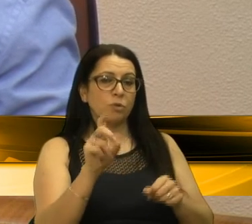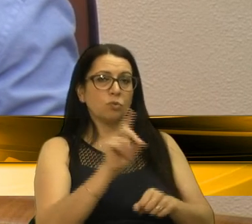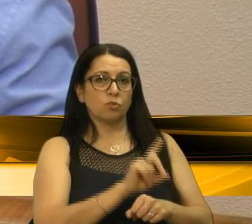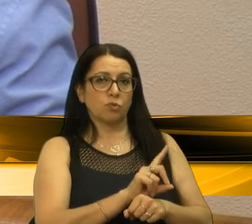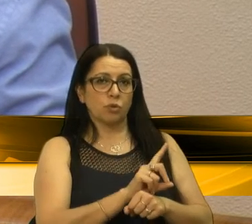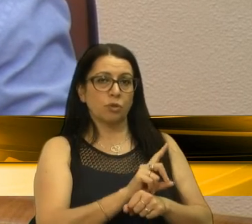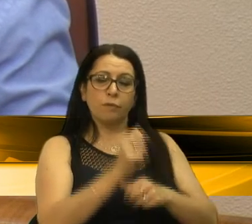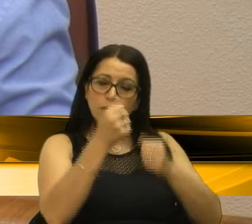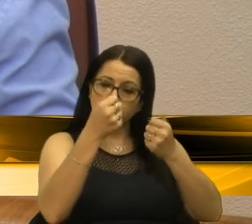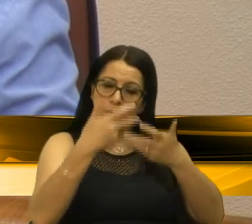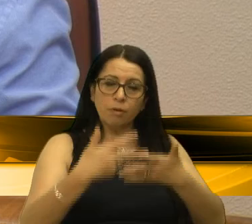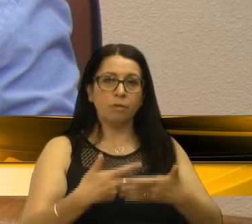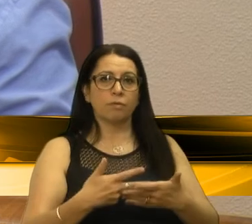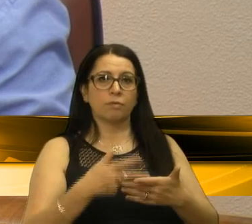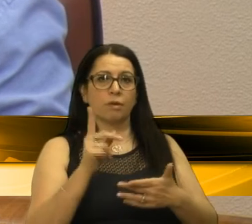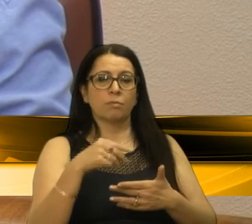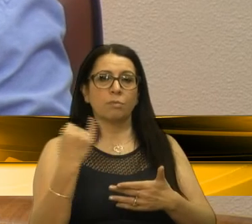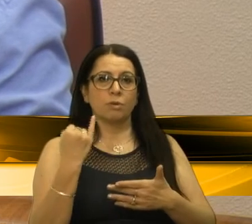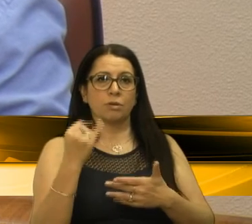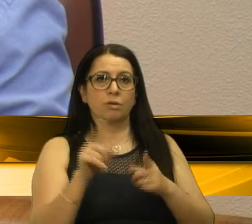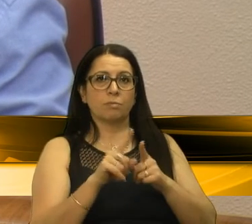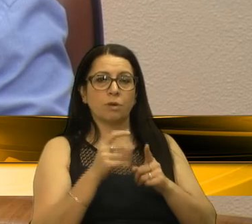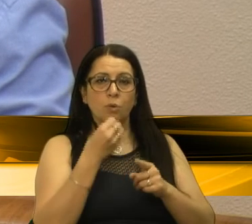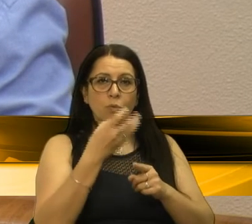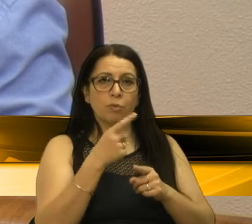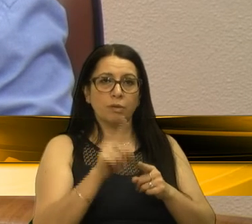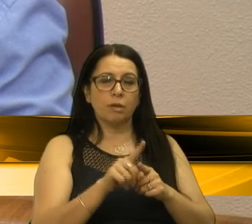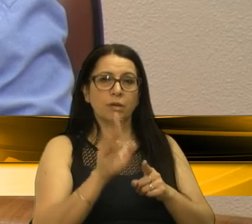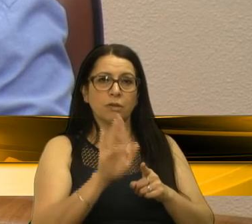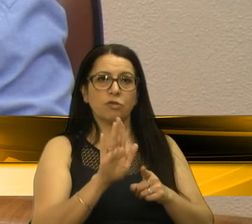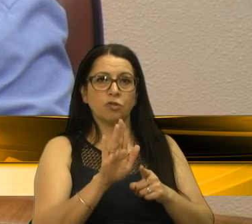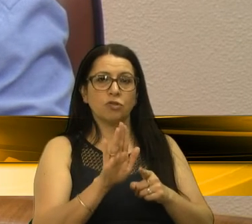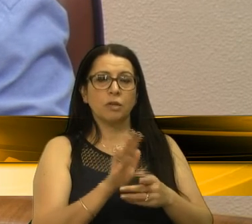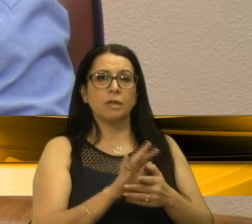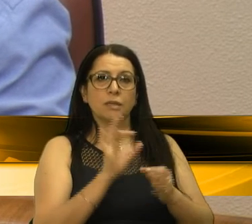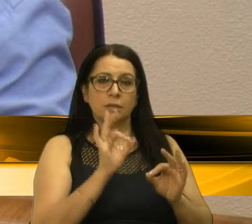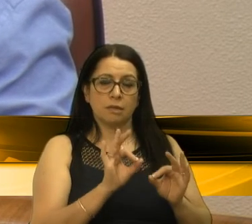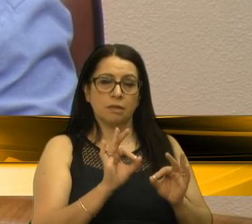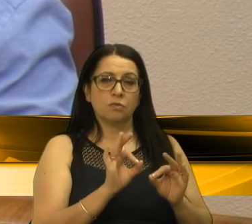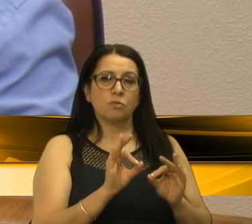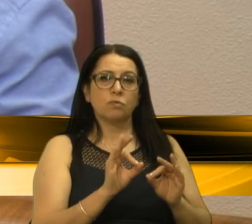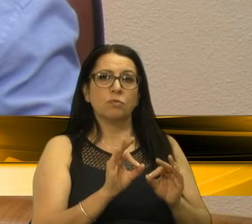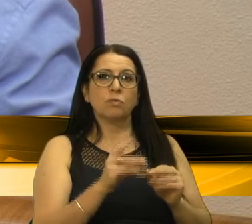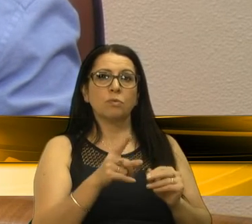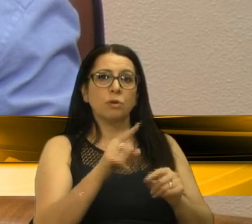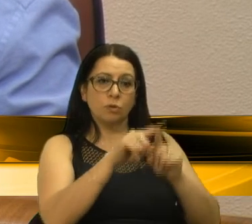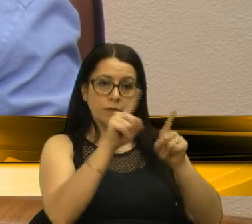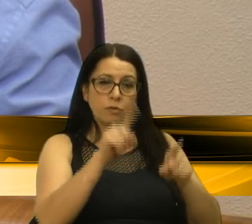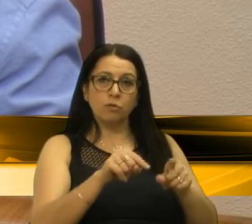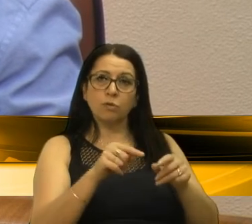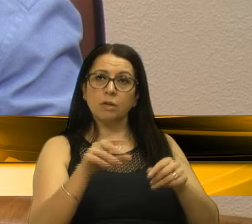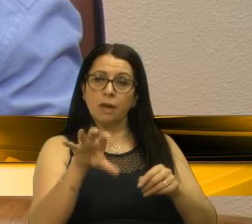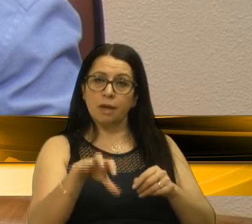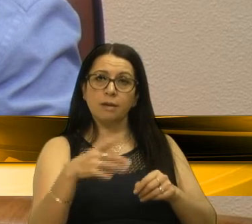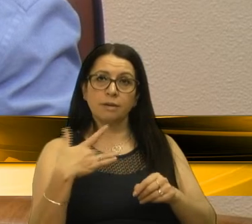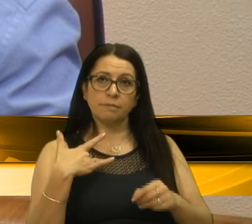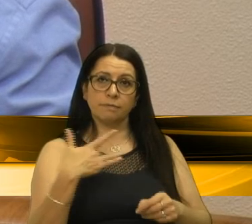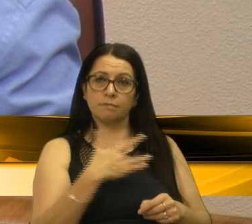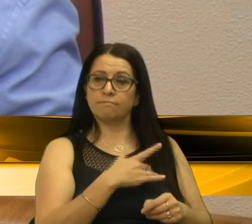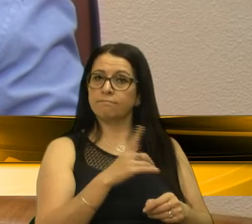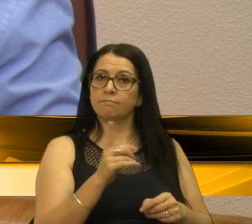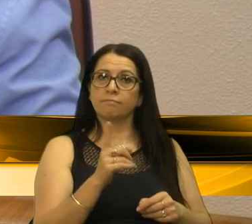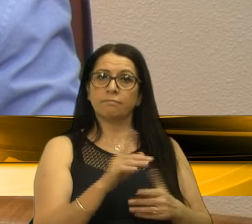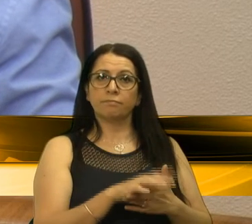foi explicado. E é importante também relatar, deixar isso consignado, que o servidor da área da saúde não